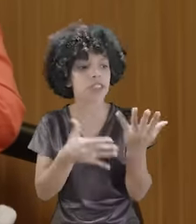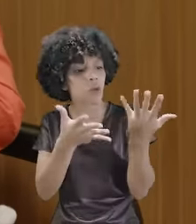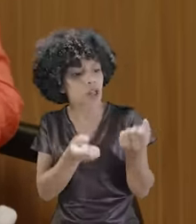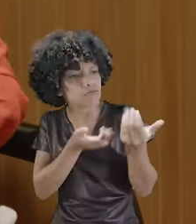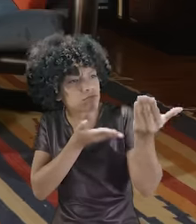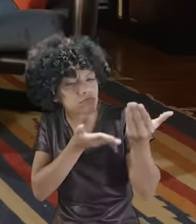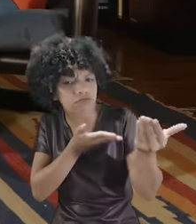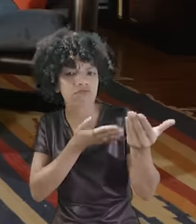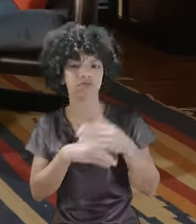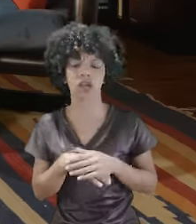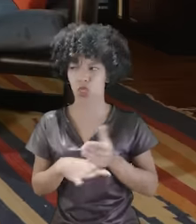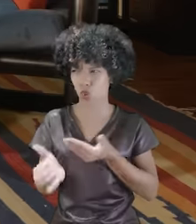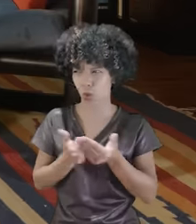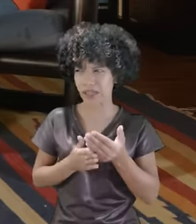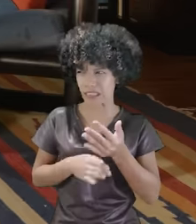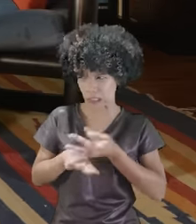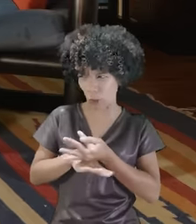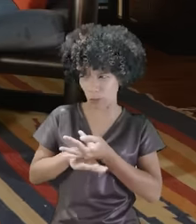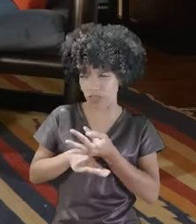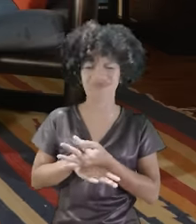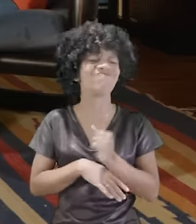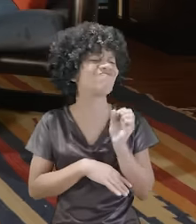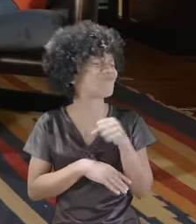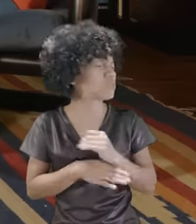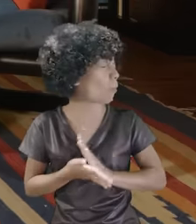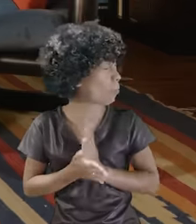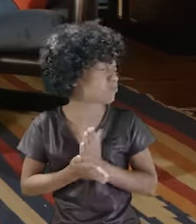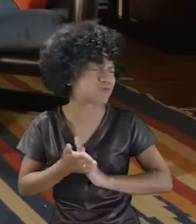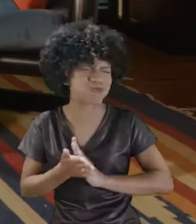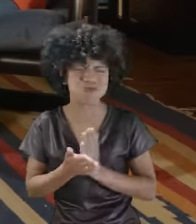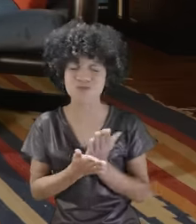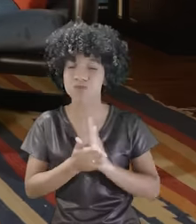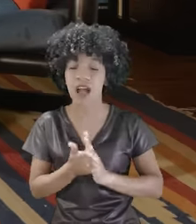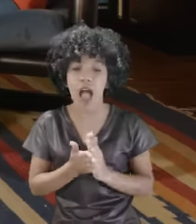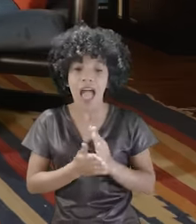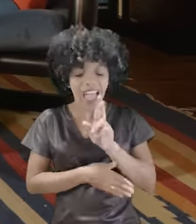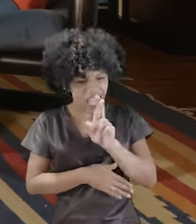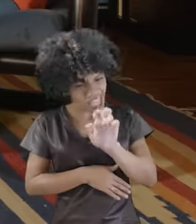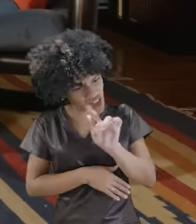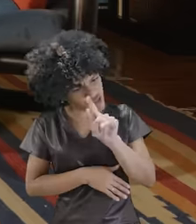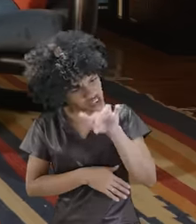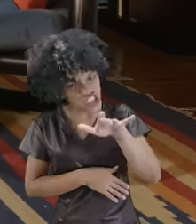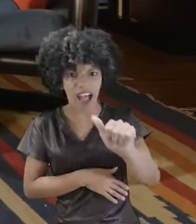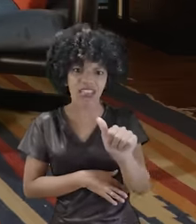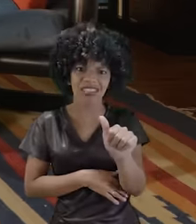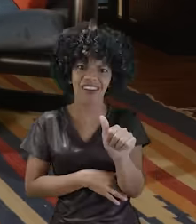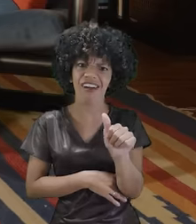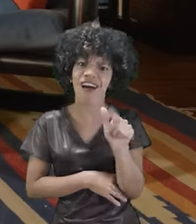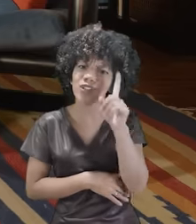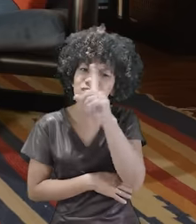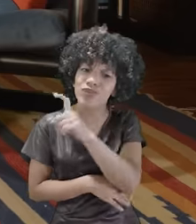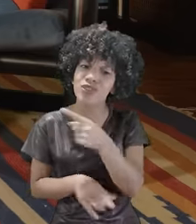novo dia da mais no começo tinha incomodava tava muito machuca muito refugiado assim fala rapaziada aqui